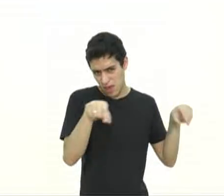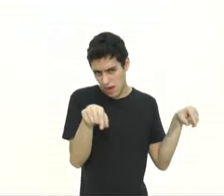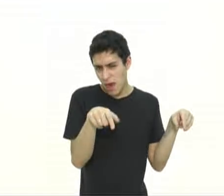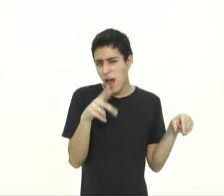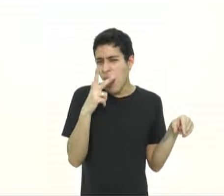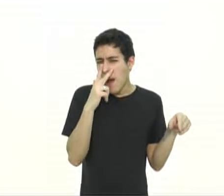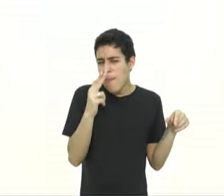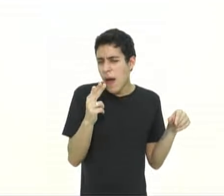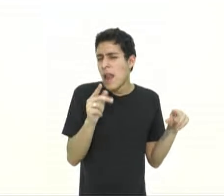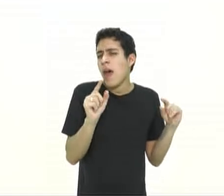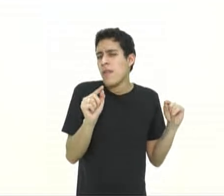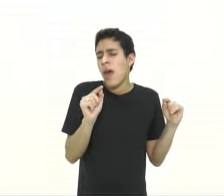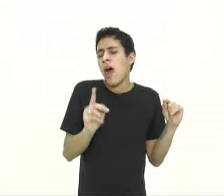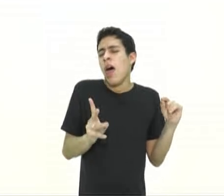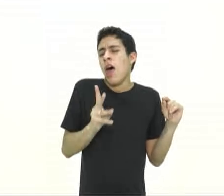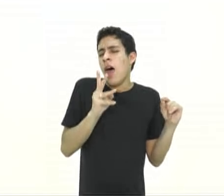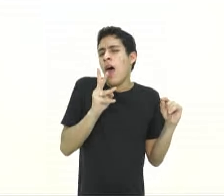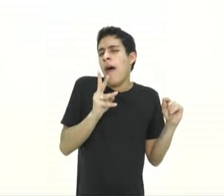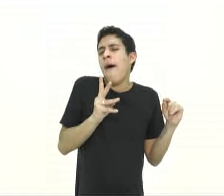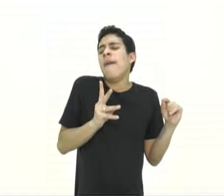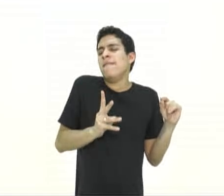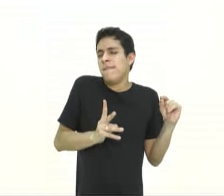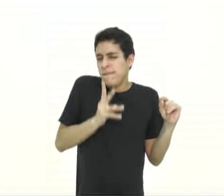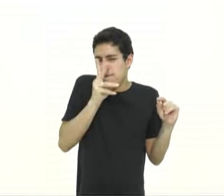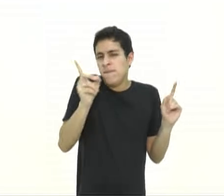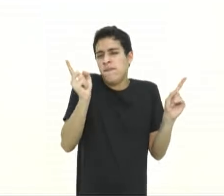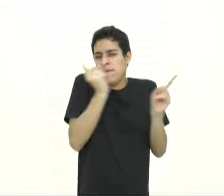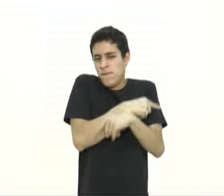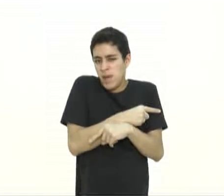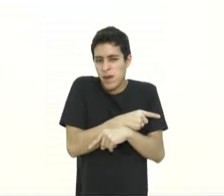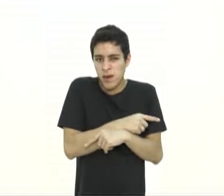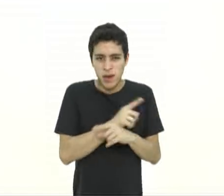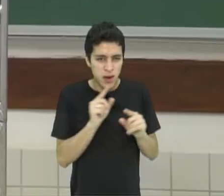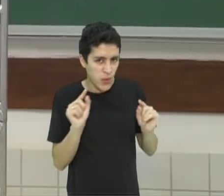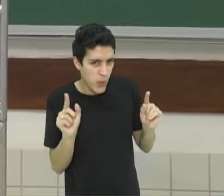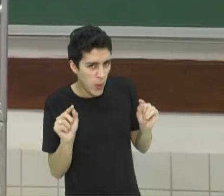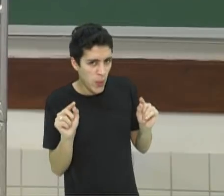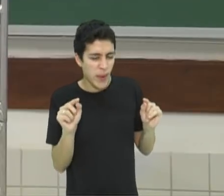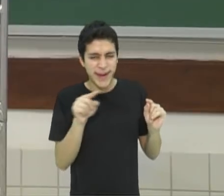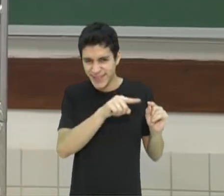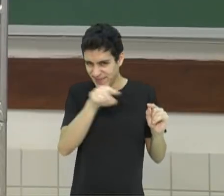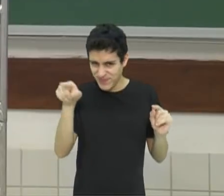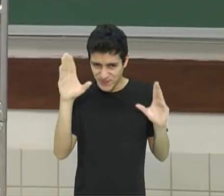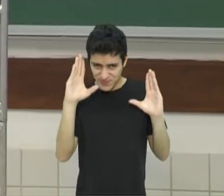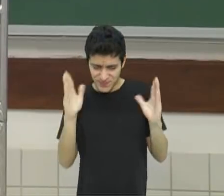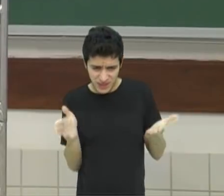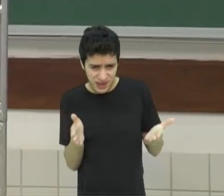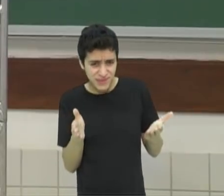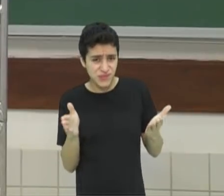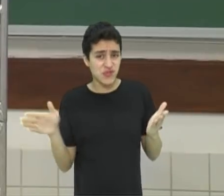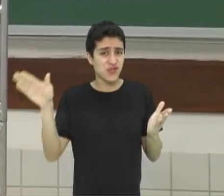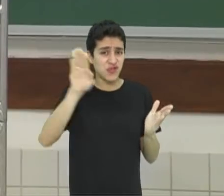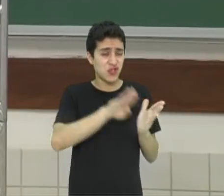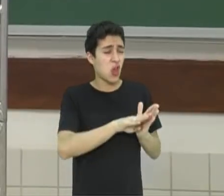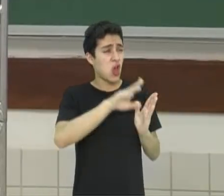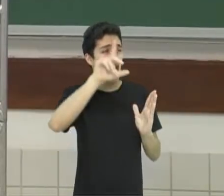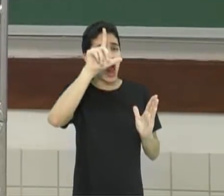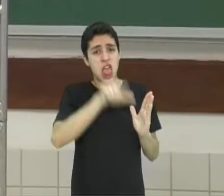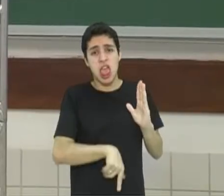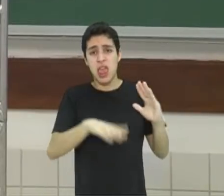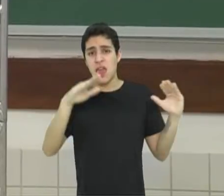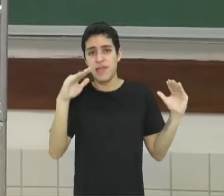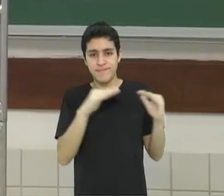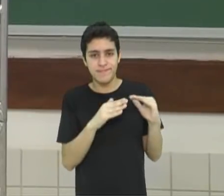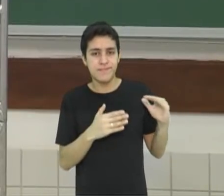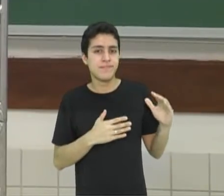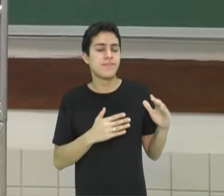remetem propositalmente ao oposto. Algum dia você já chegou tarde em casa e a mãe